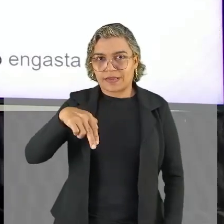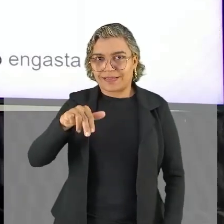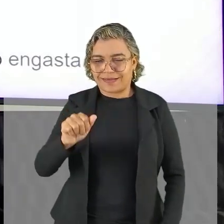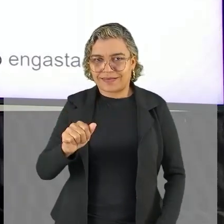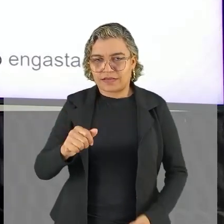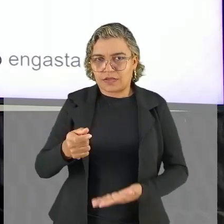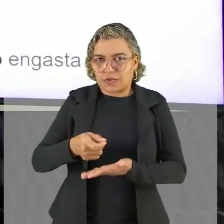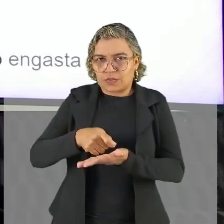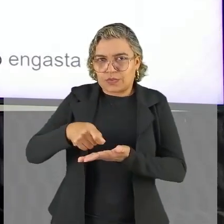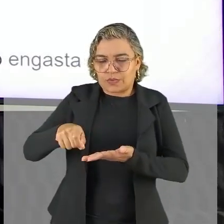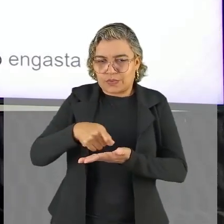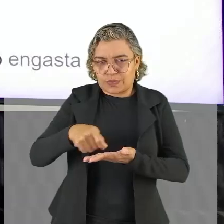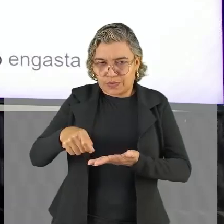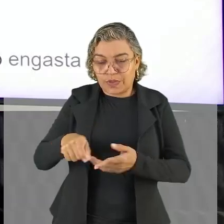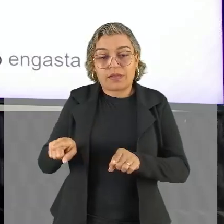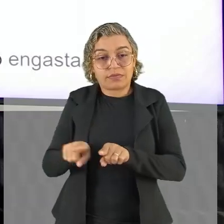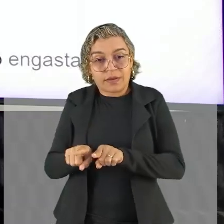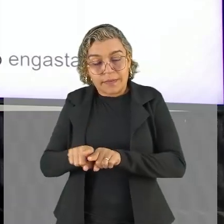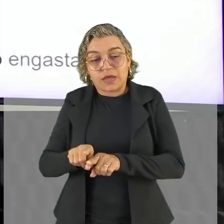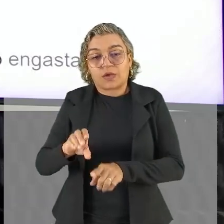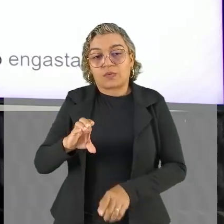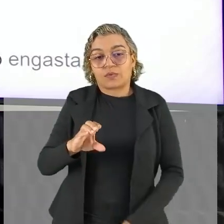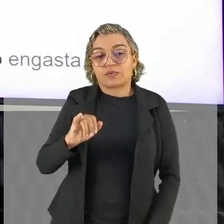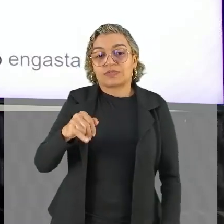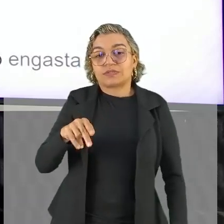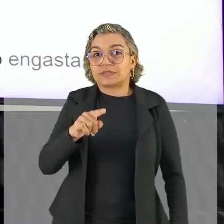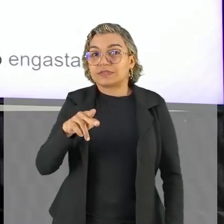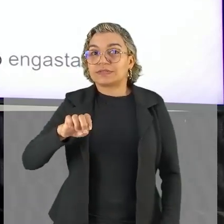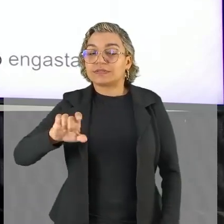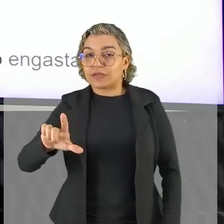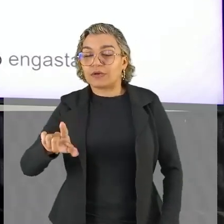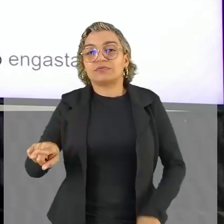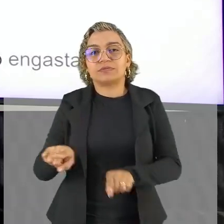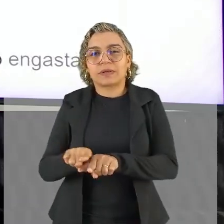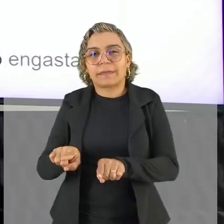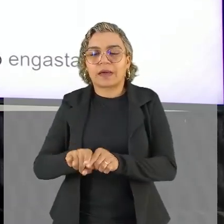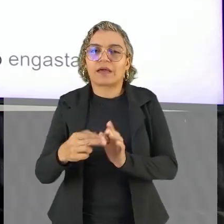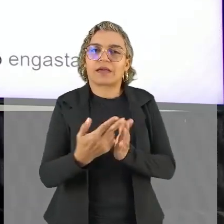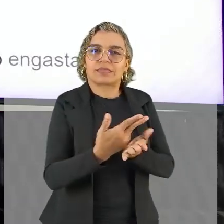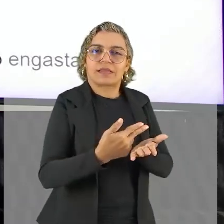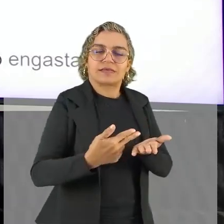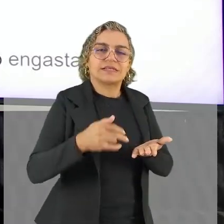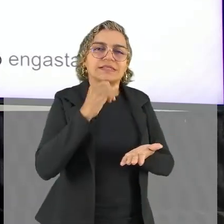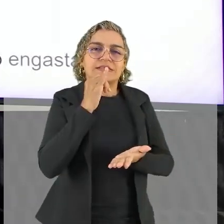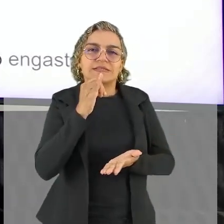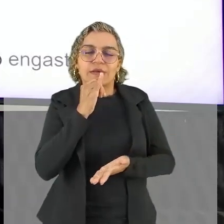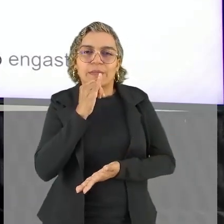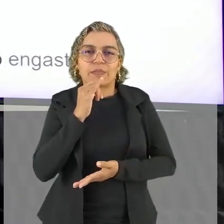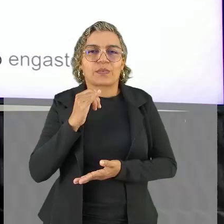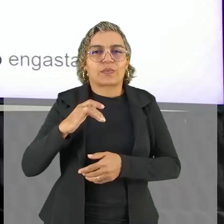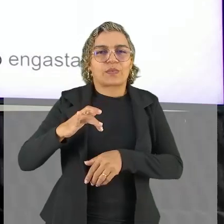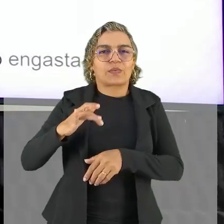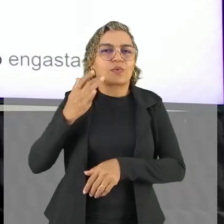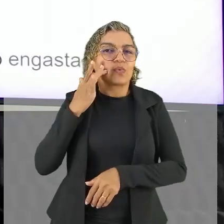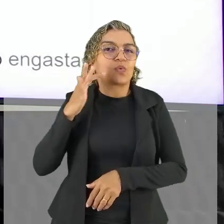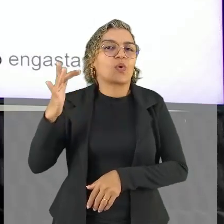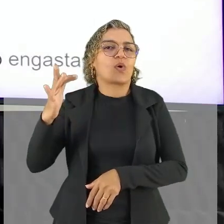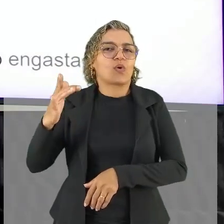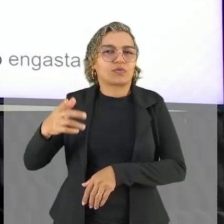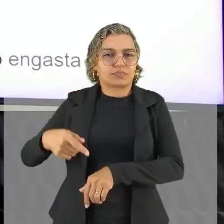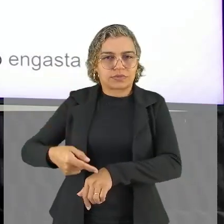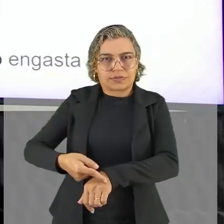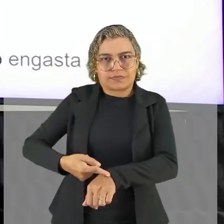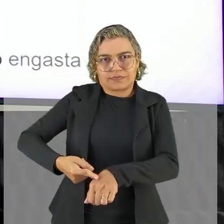o cinzel vai correndo lá para fazer ali os desenhos lá no ouro, na pedra, enfim.